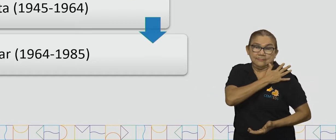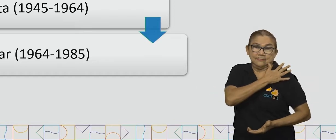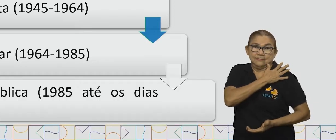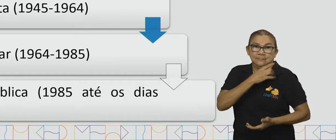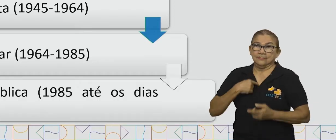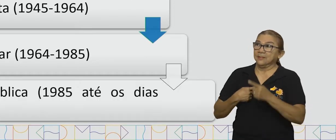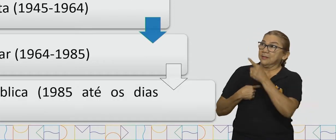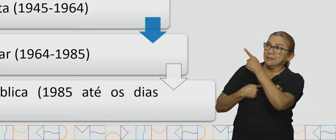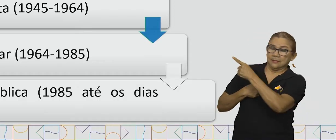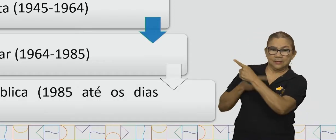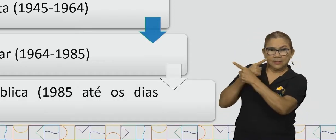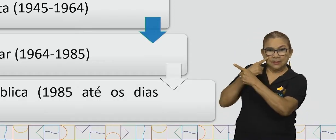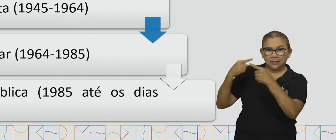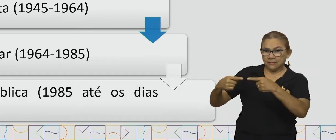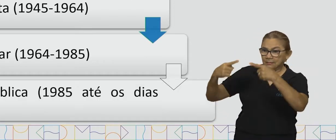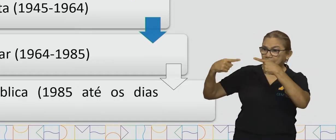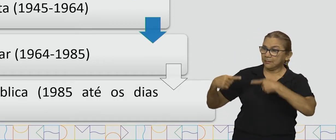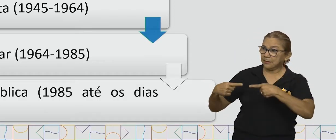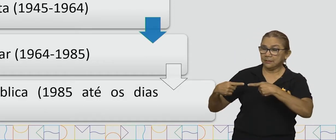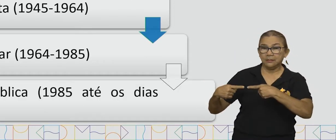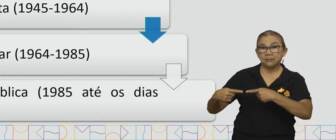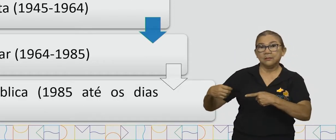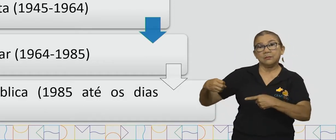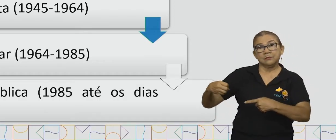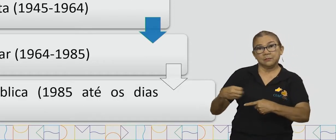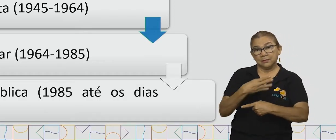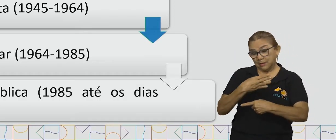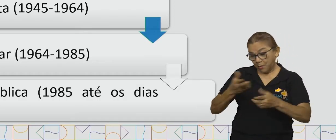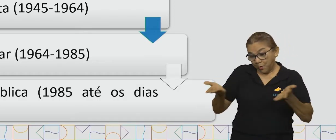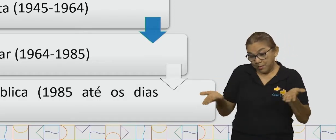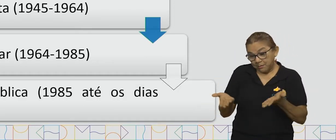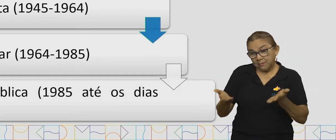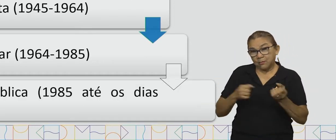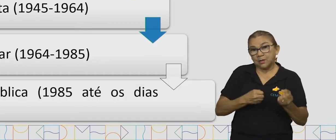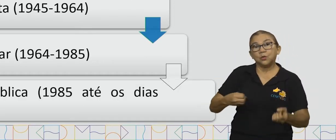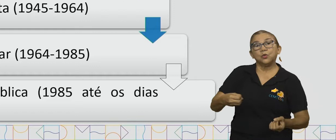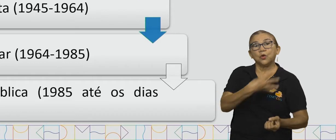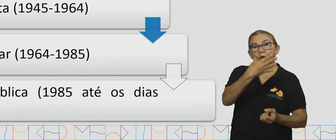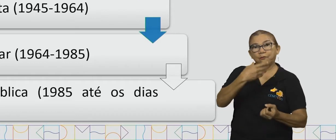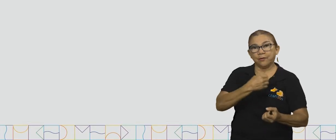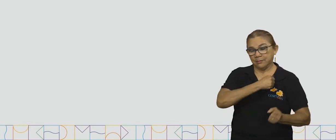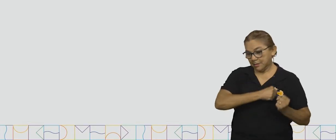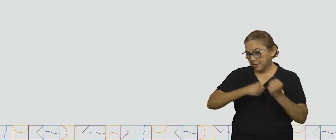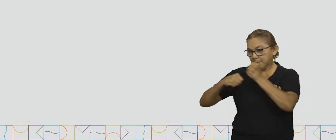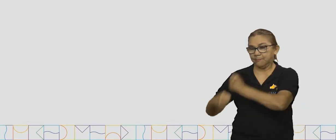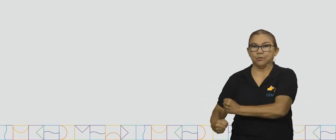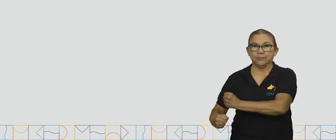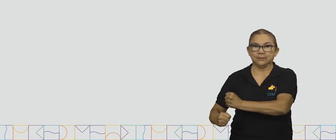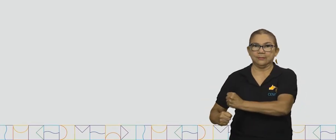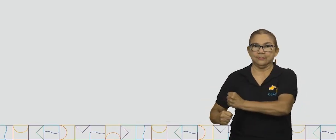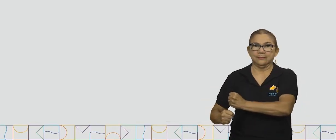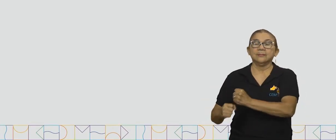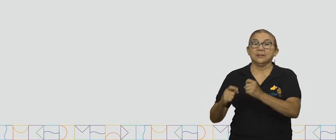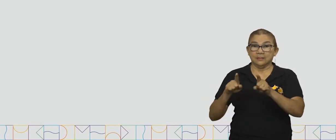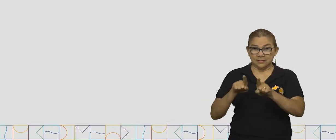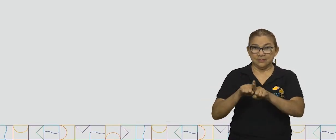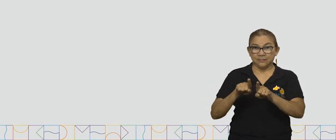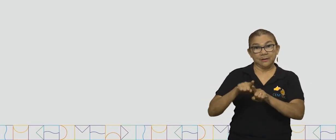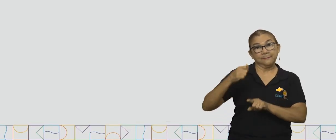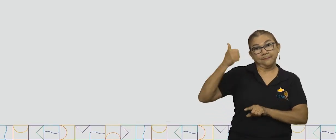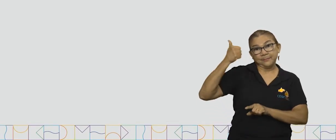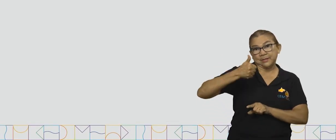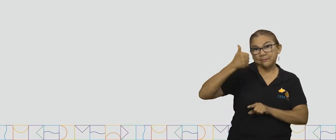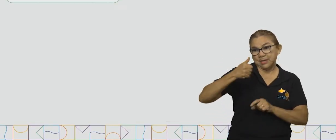1985, e a partir de 1985 até os dias atuais, a Nova República. Também chamada de Primeira